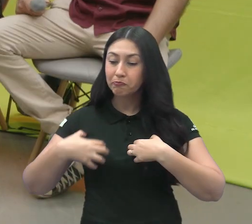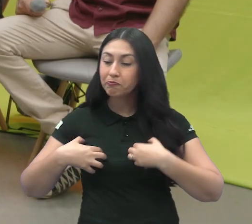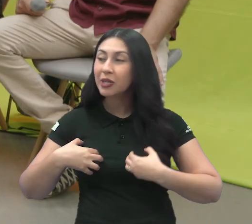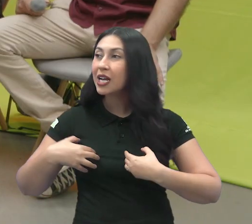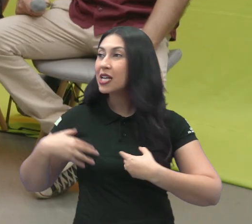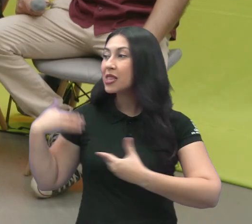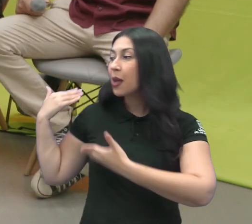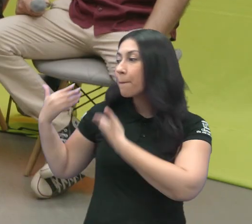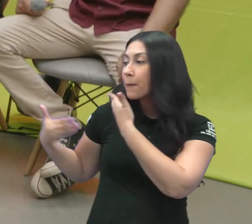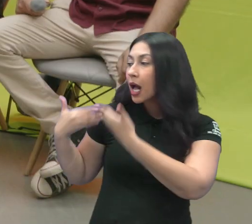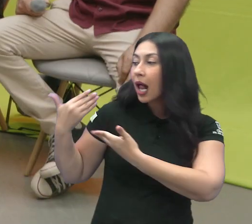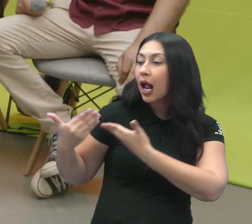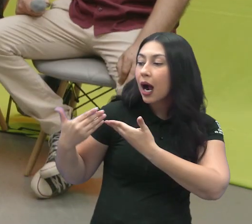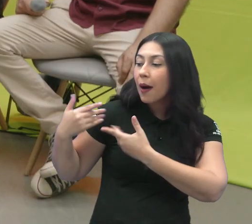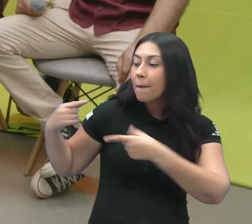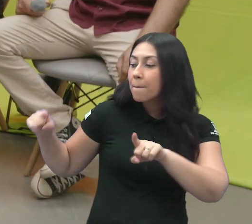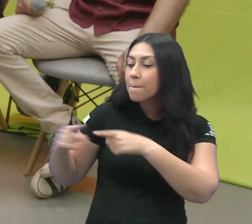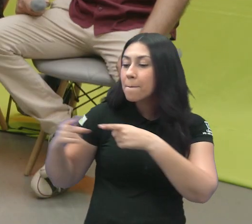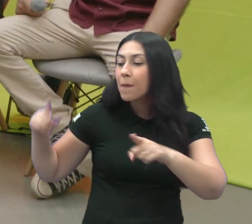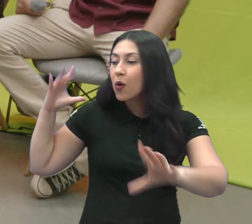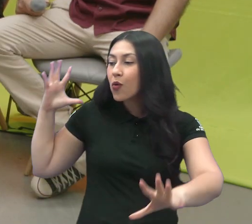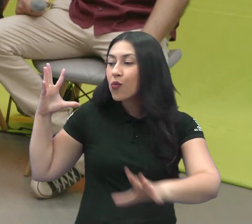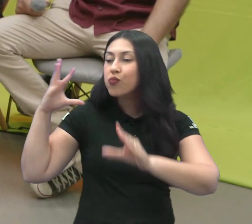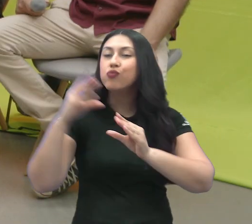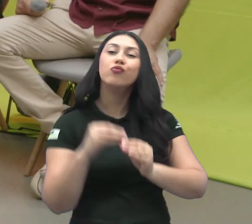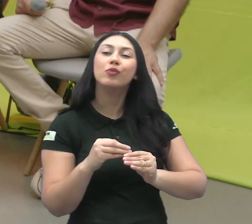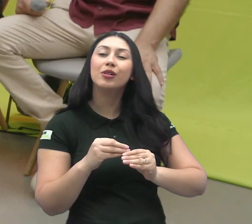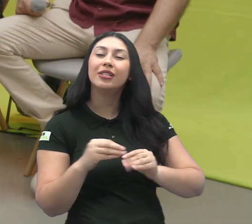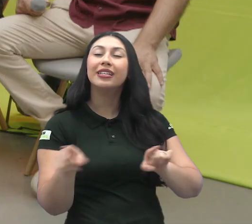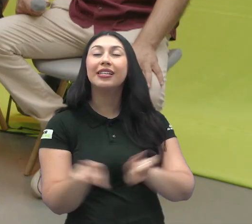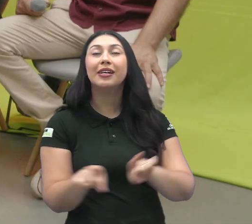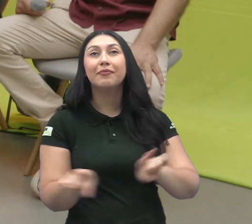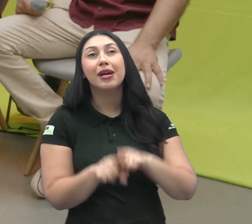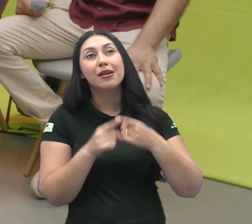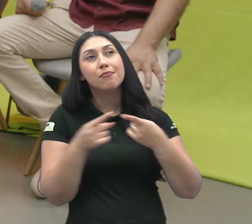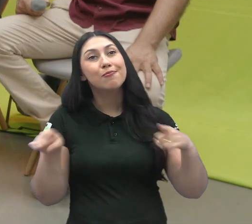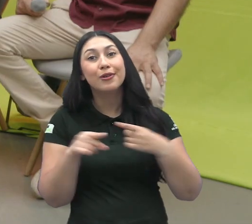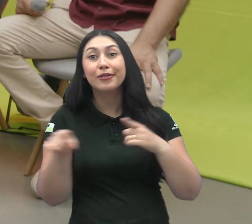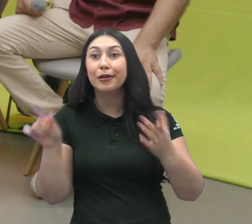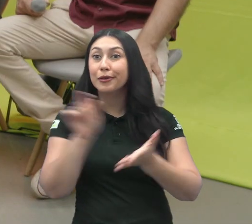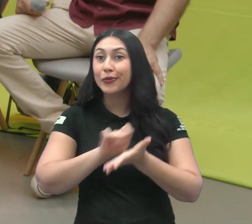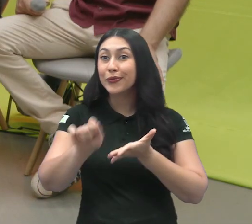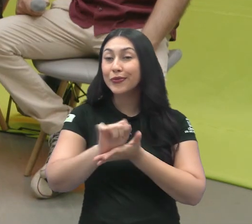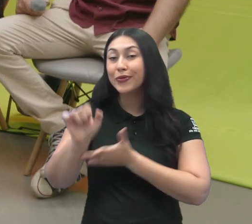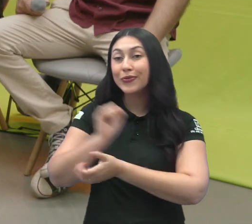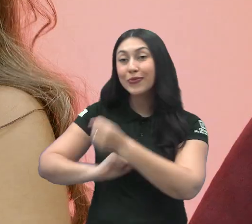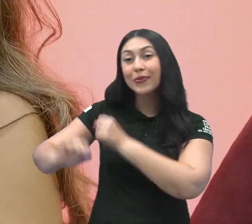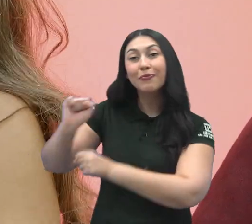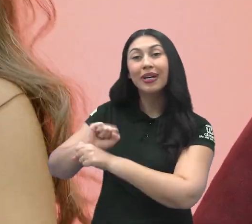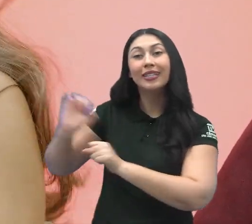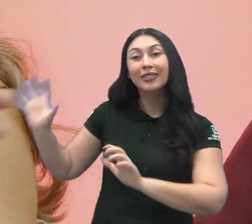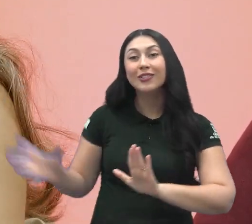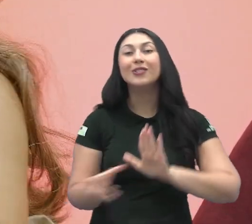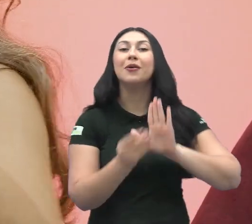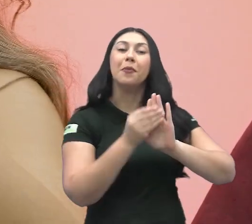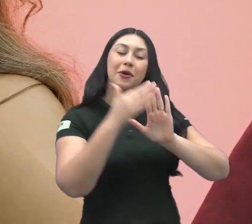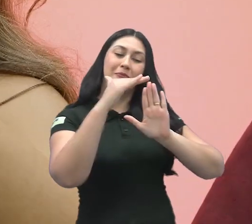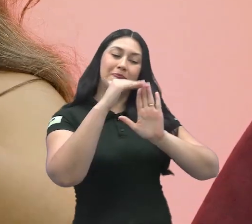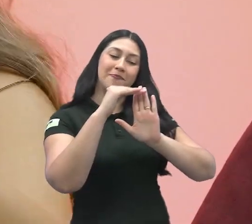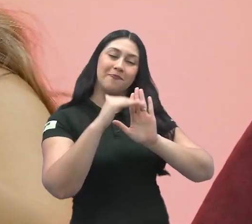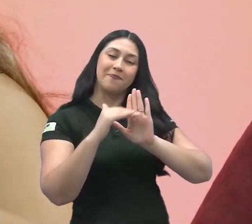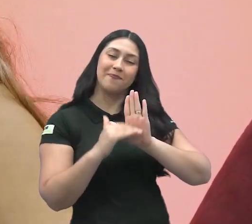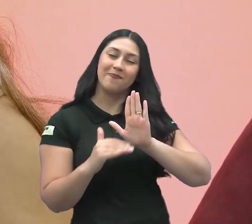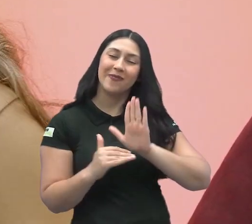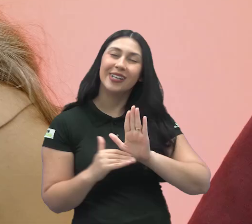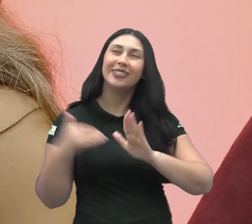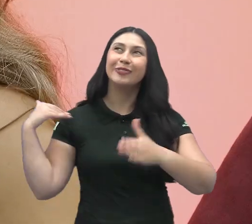escrevi desde quando eu era muito mais nova, até canções que por exemplo, eu escrevi ano passado. Então, vai estar no álbum essa linha